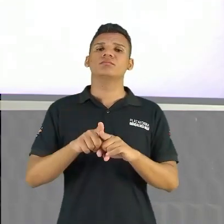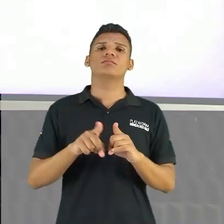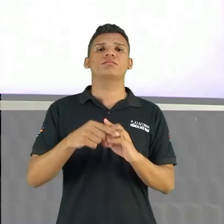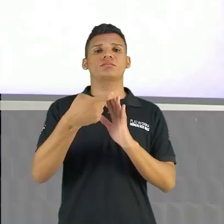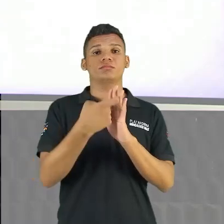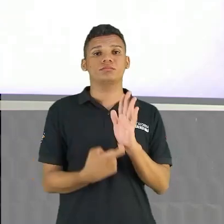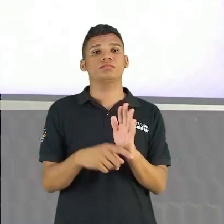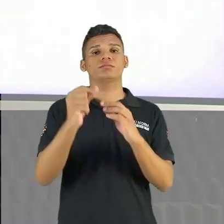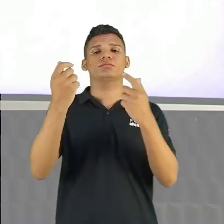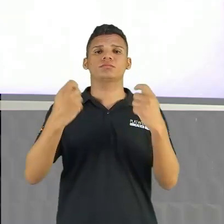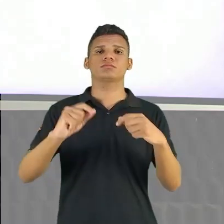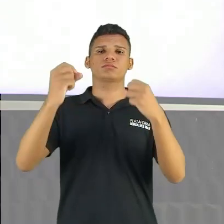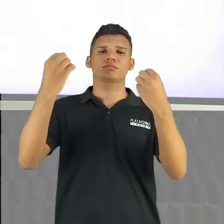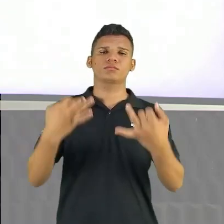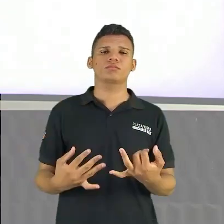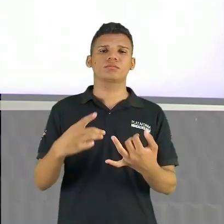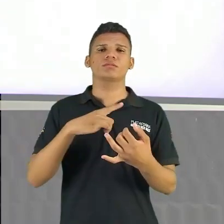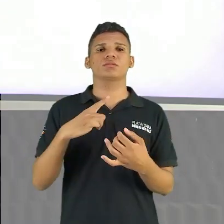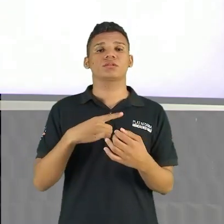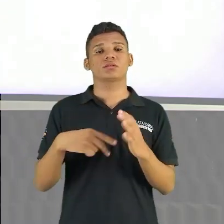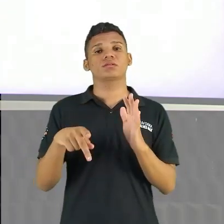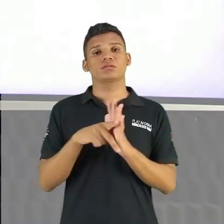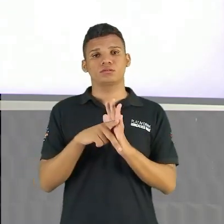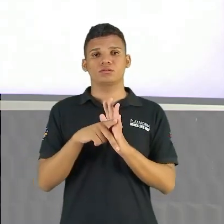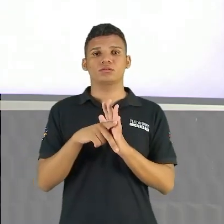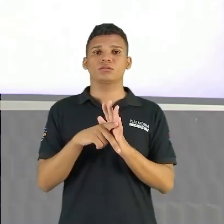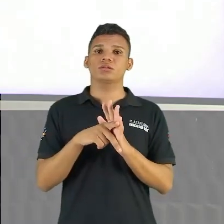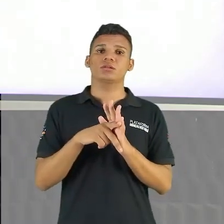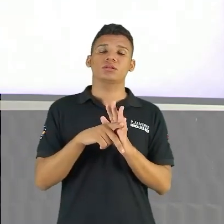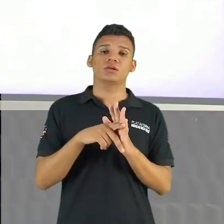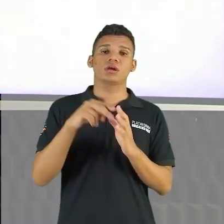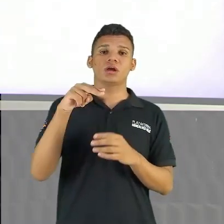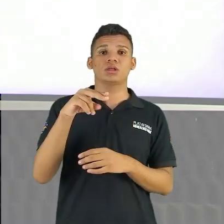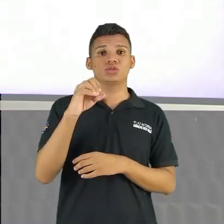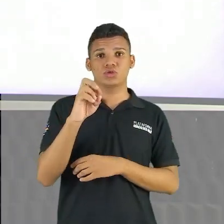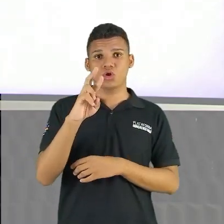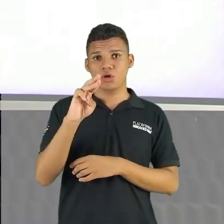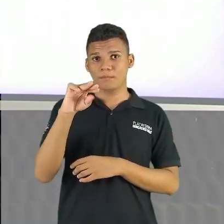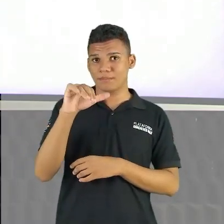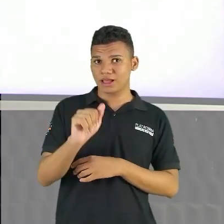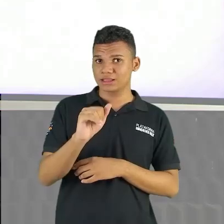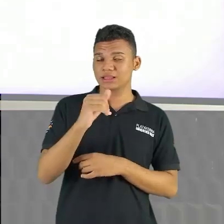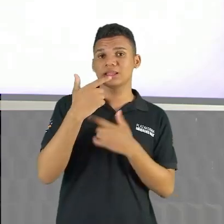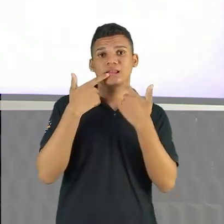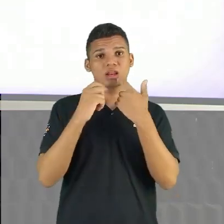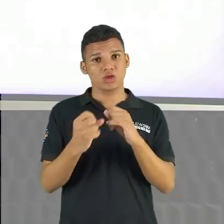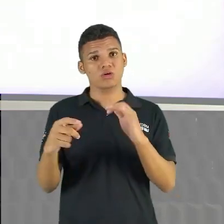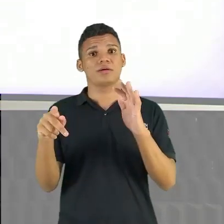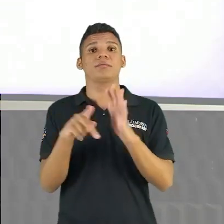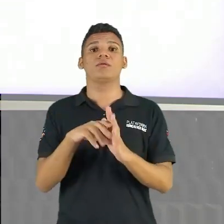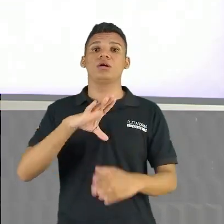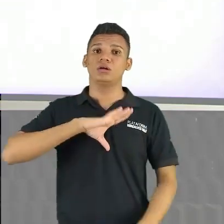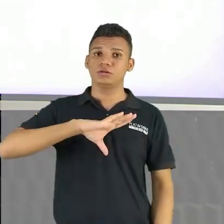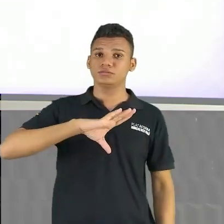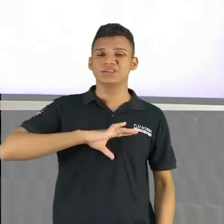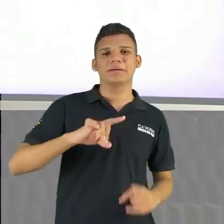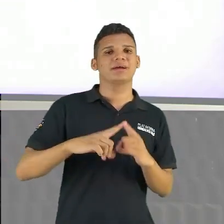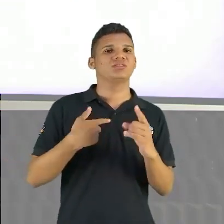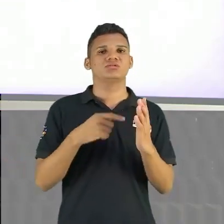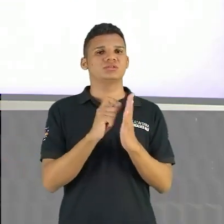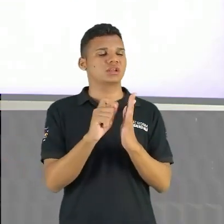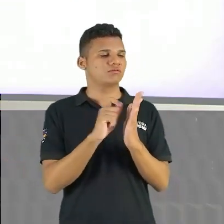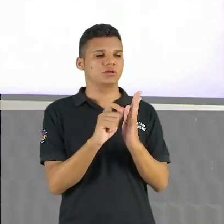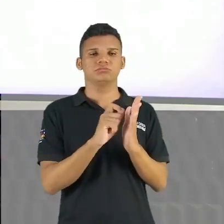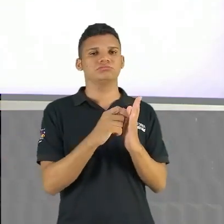ser redigido de acordo com os padrões da Norma da língua portuguesa Então você não vai escrever de maneira